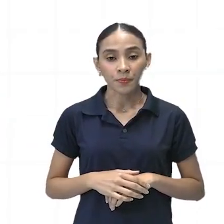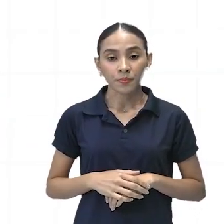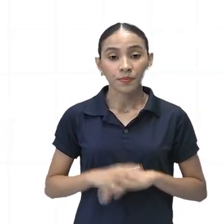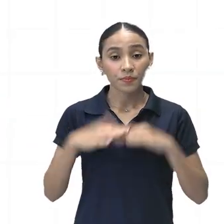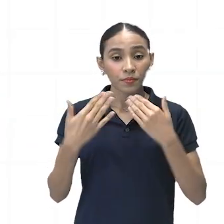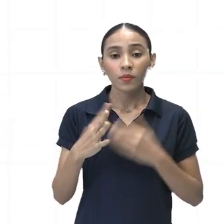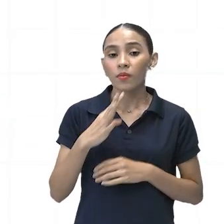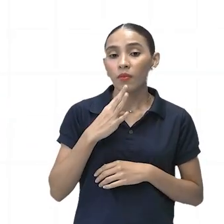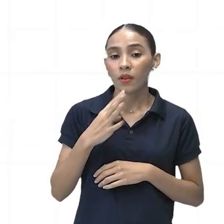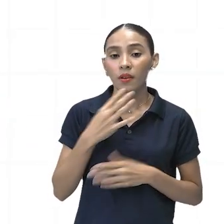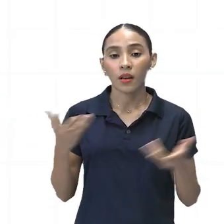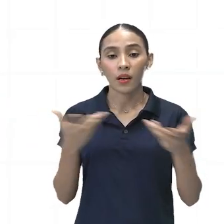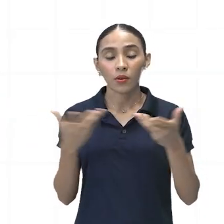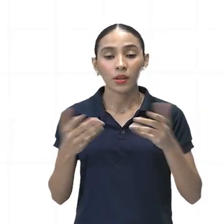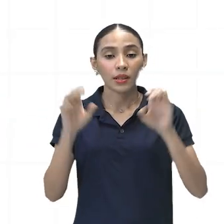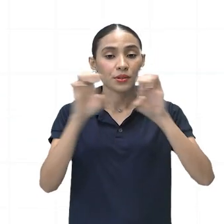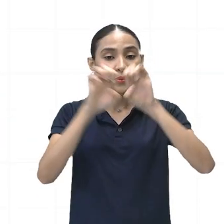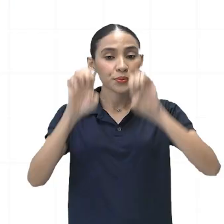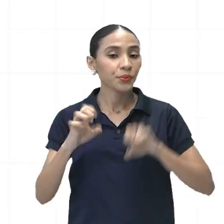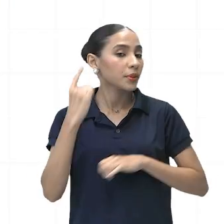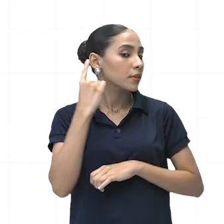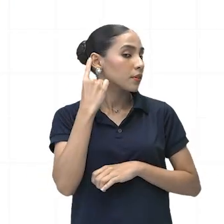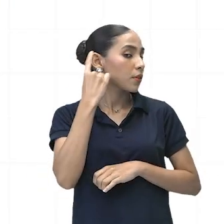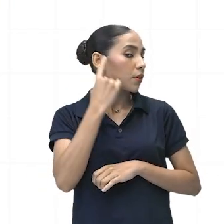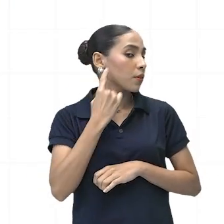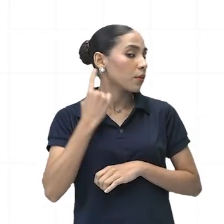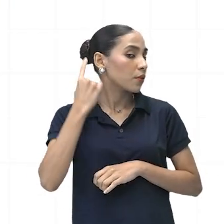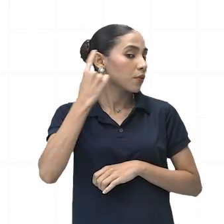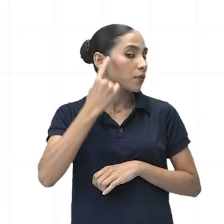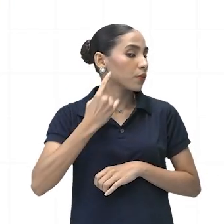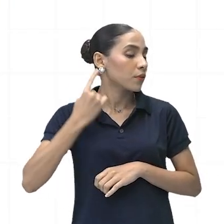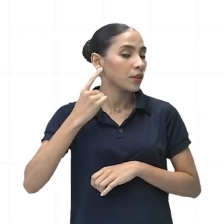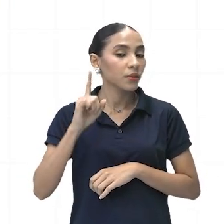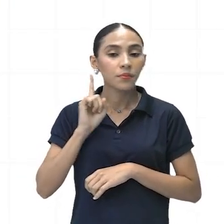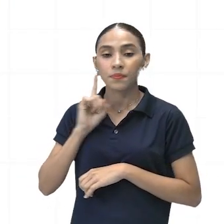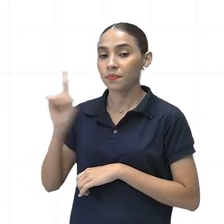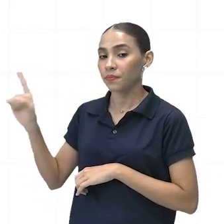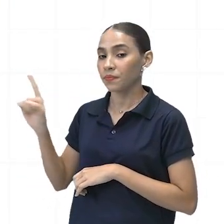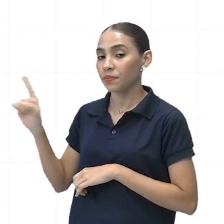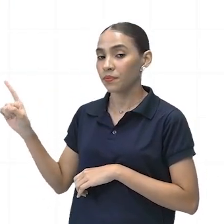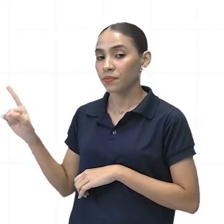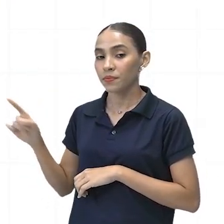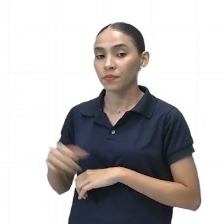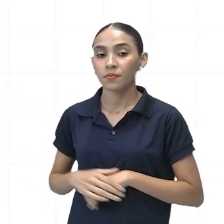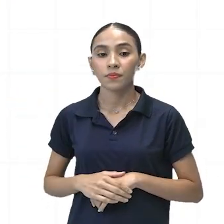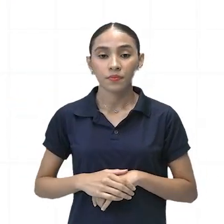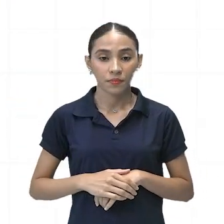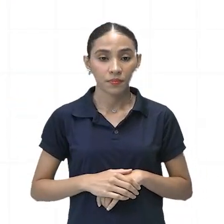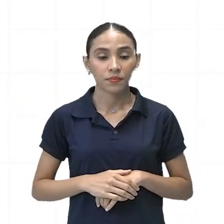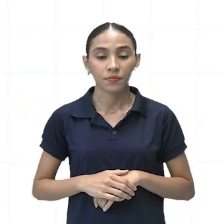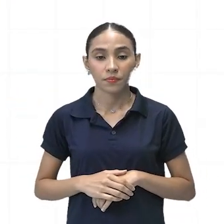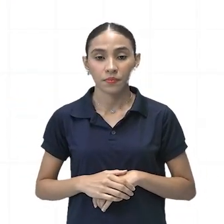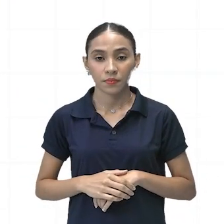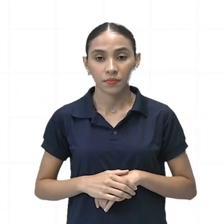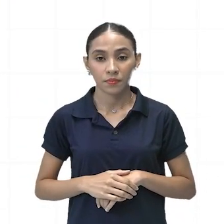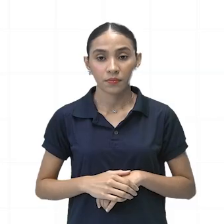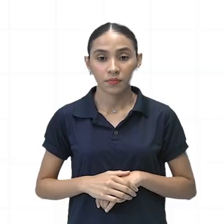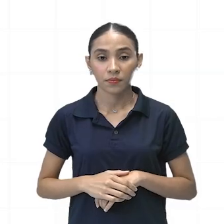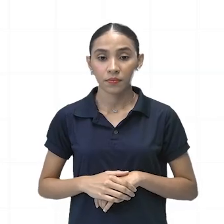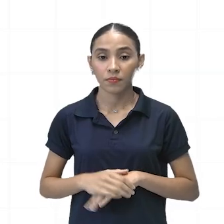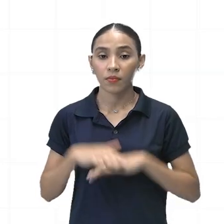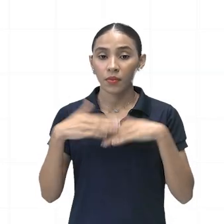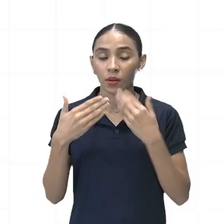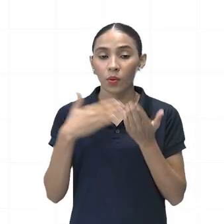vamos conhecer agora a estrutura do ouvido, do aparelho auditivo humano. Então,